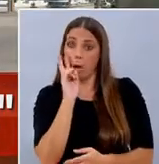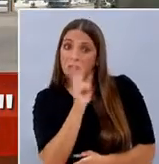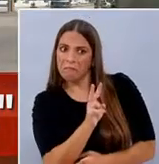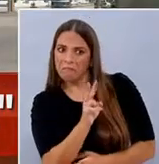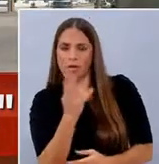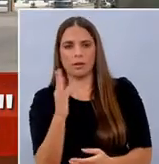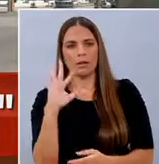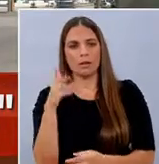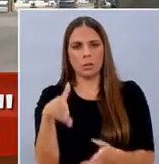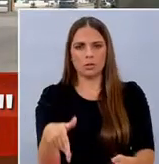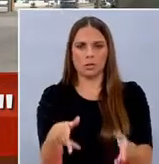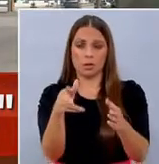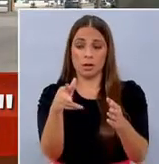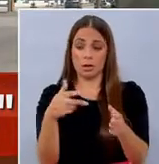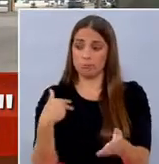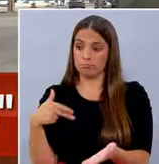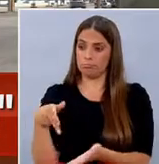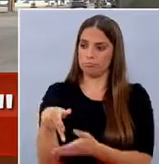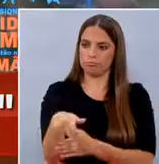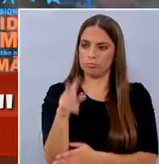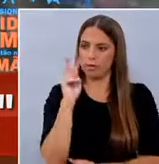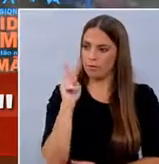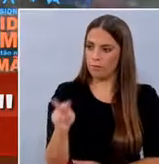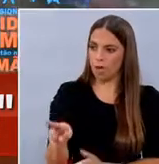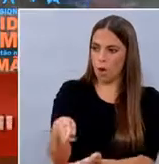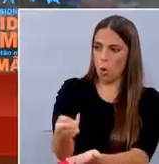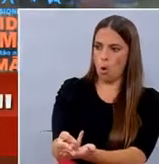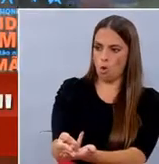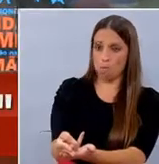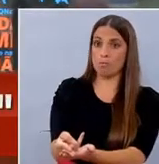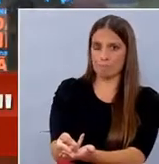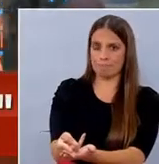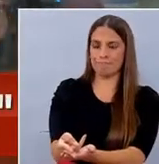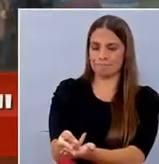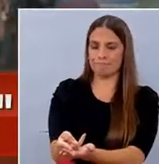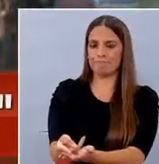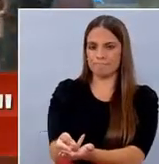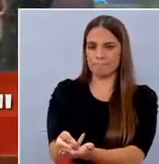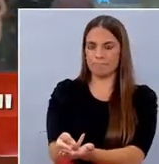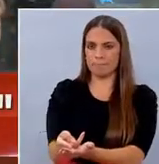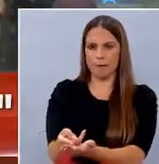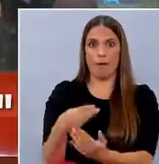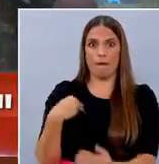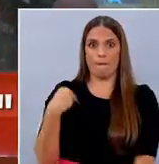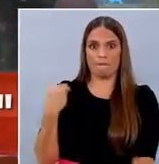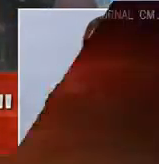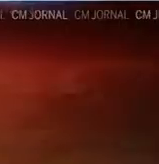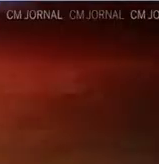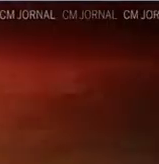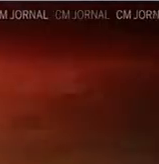quando chego à estrada, vejo um corpo no chão. Vejo o corpo no chão, fiquei alarmado.